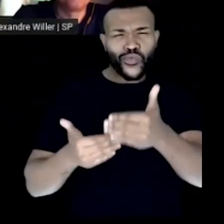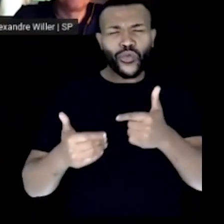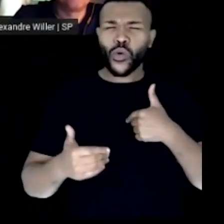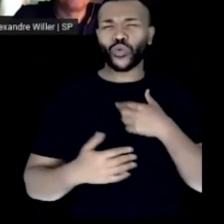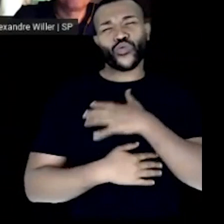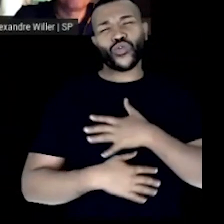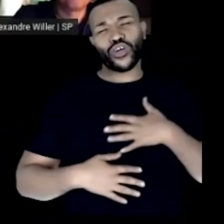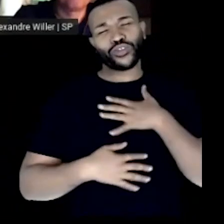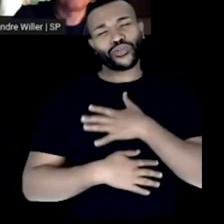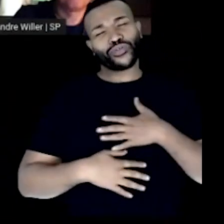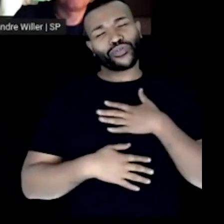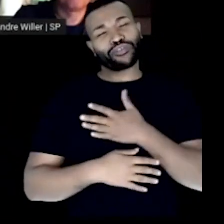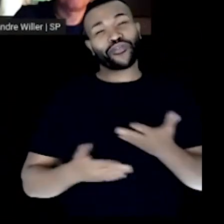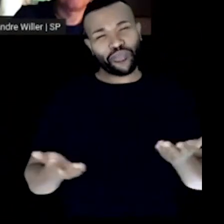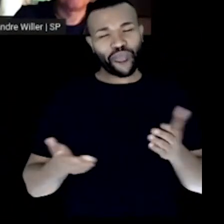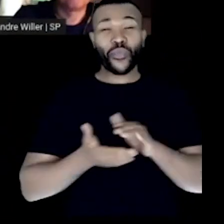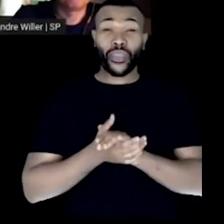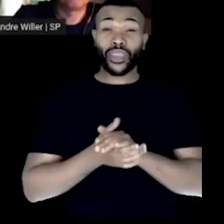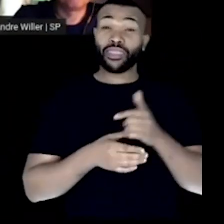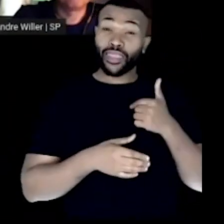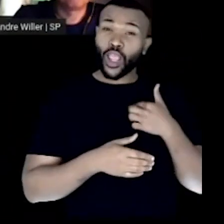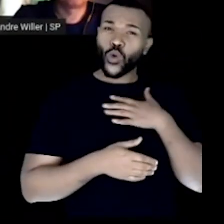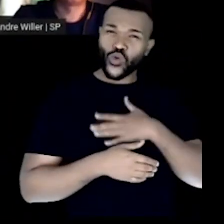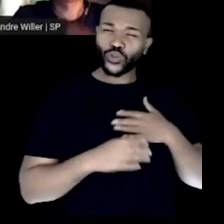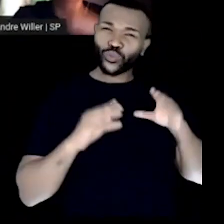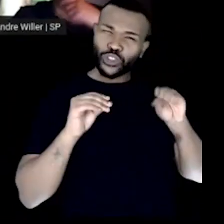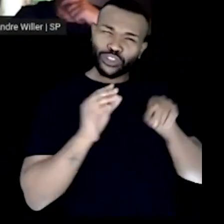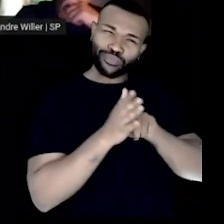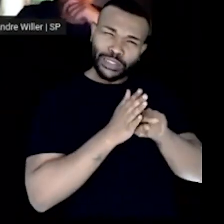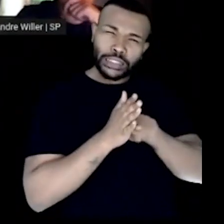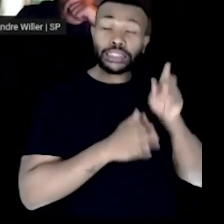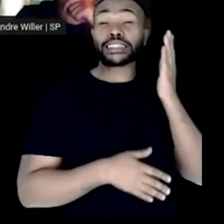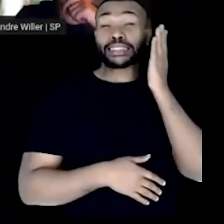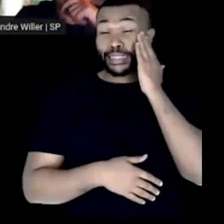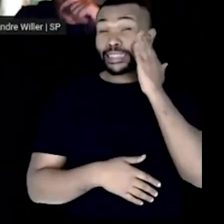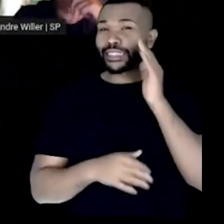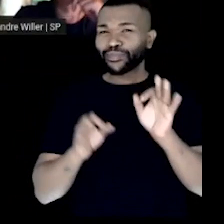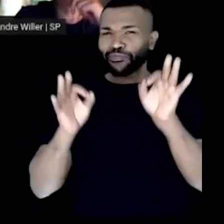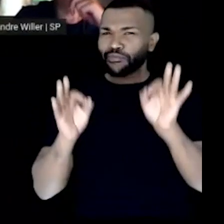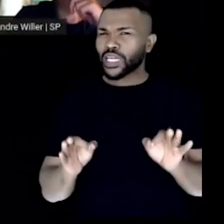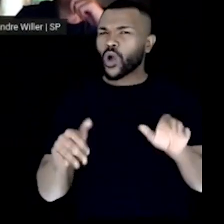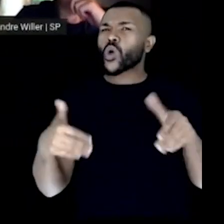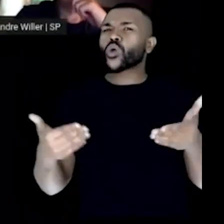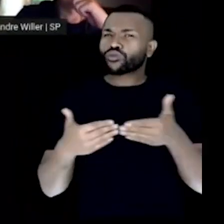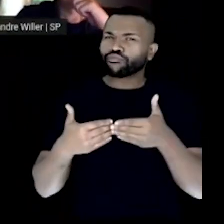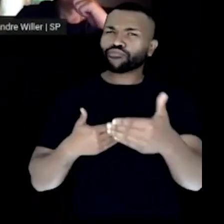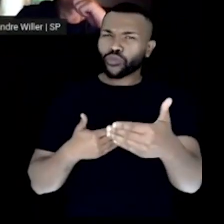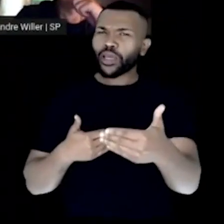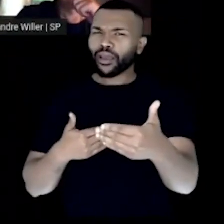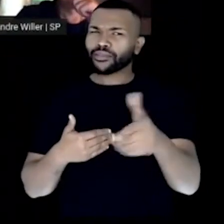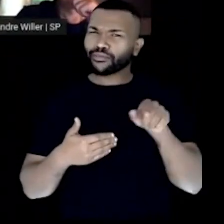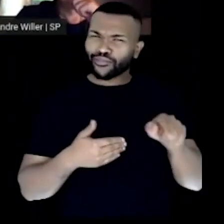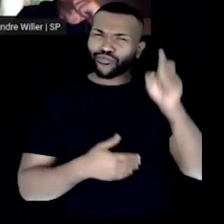algo que eu gosto muito. Então, eu gosto muito de estar fuçando, assim, para entender mesmo